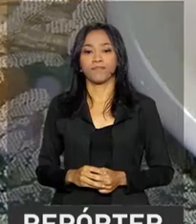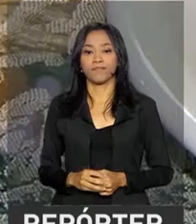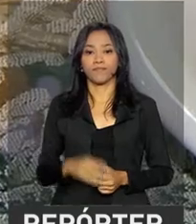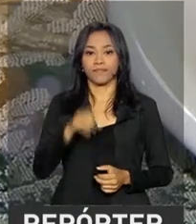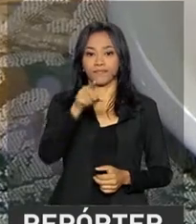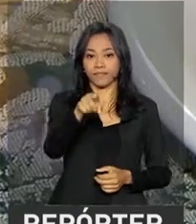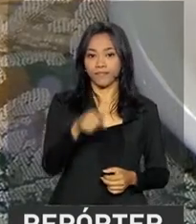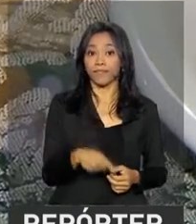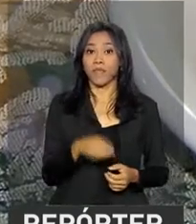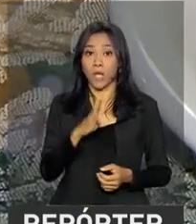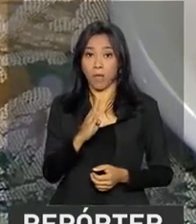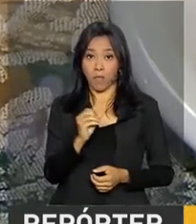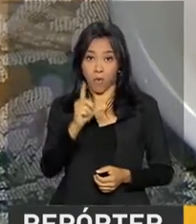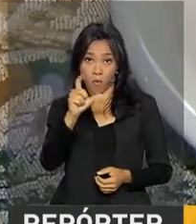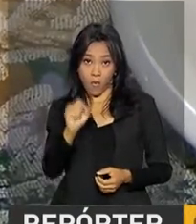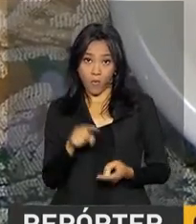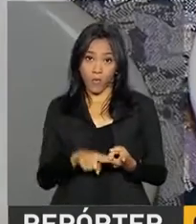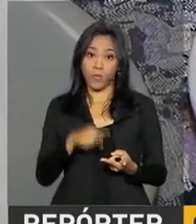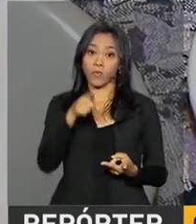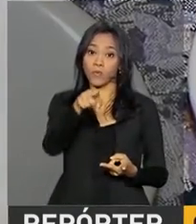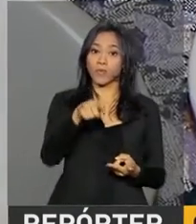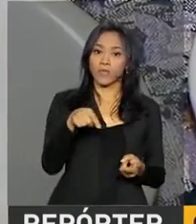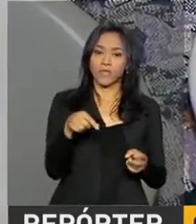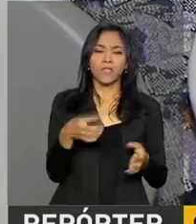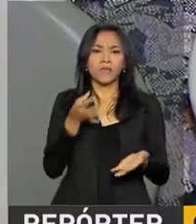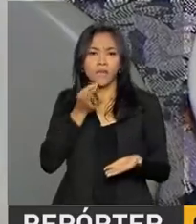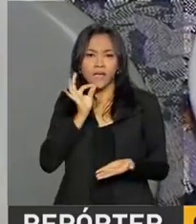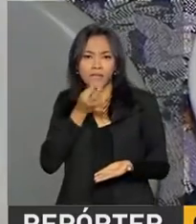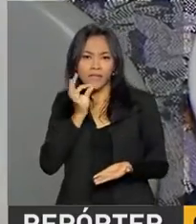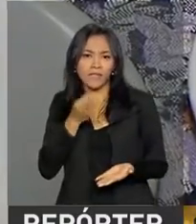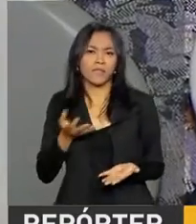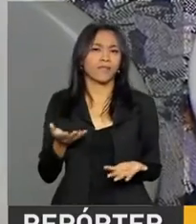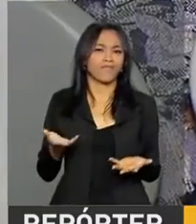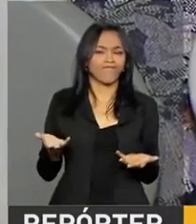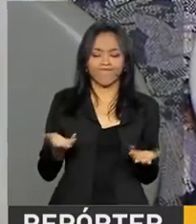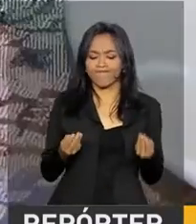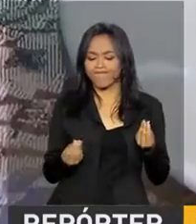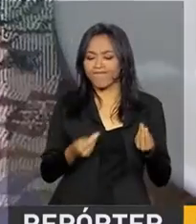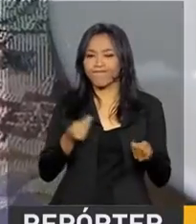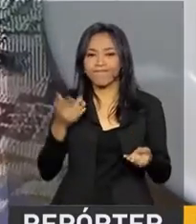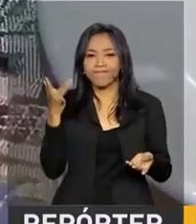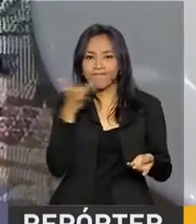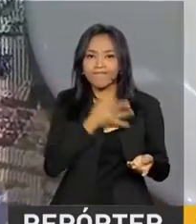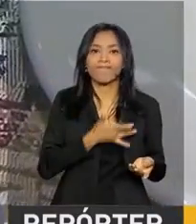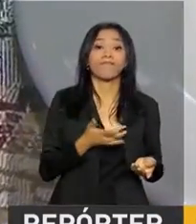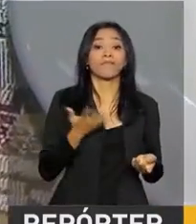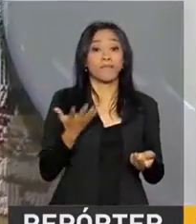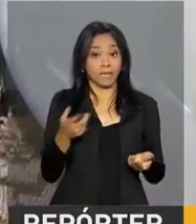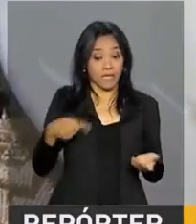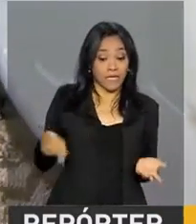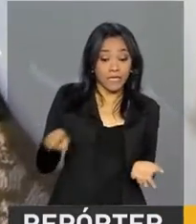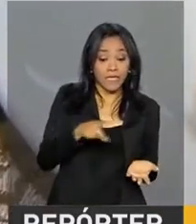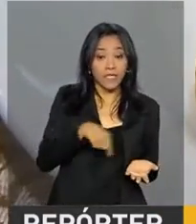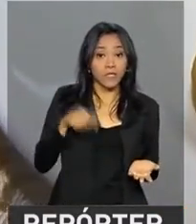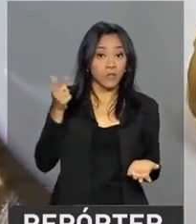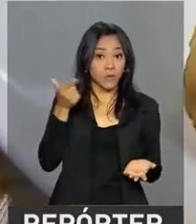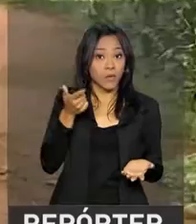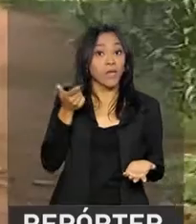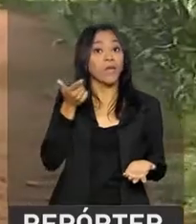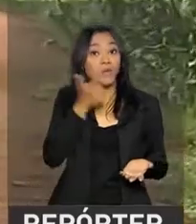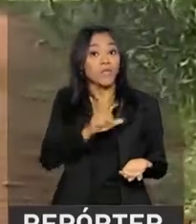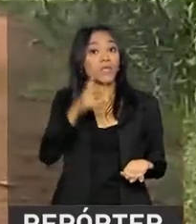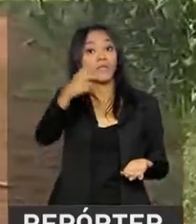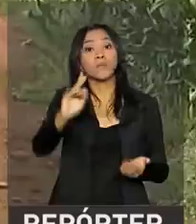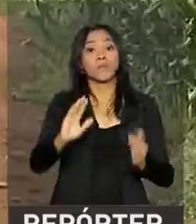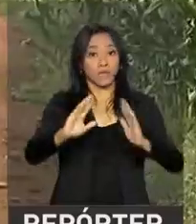Broa, bolo de fubá e bolo de milho. Com cafezinho, então, como resistir? Mas para que essas delícias cheguem à nossa mesa,